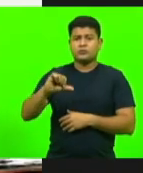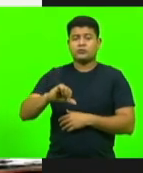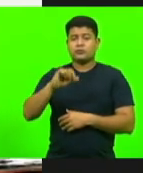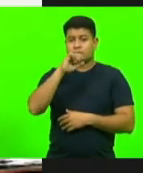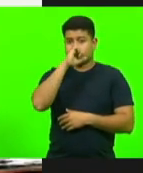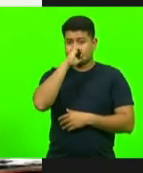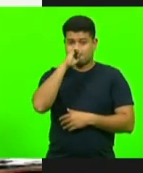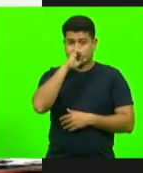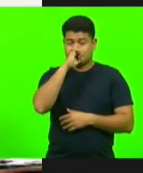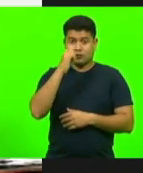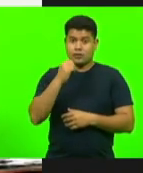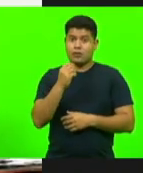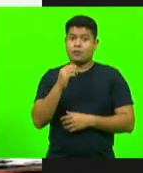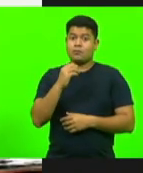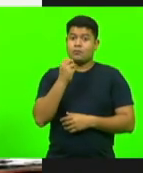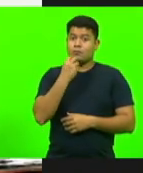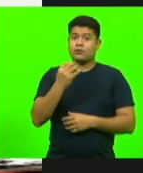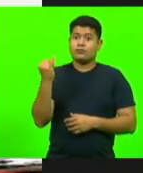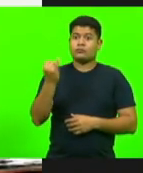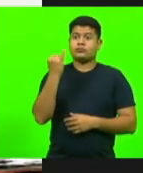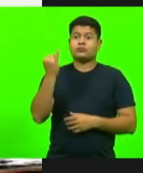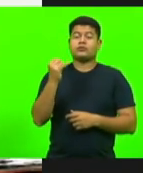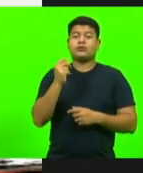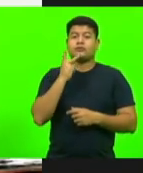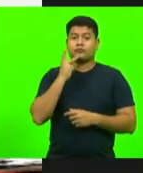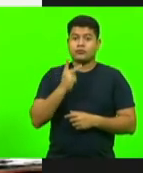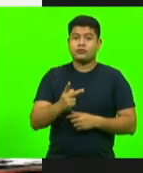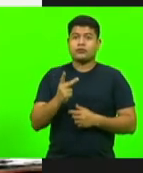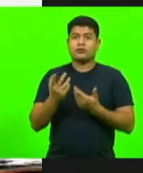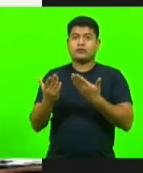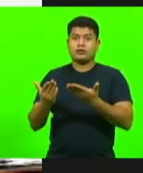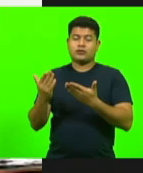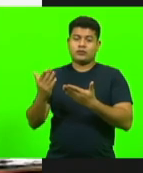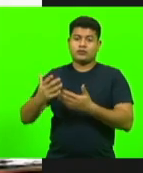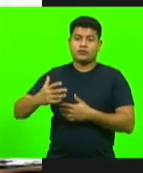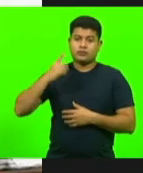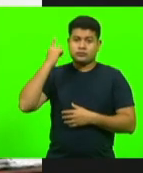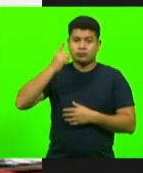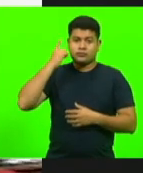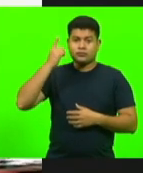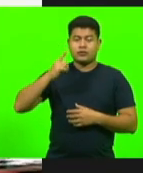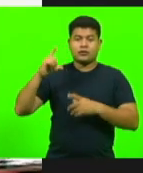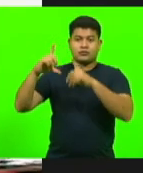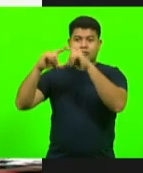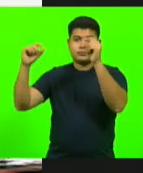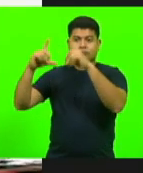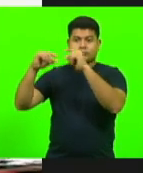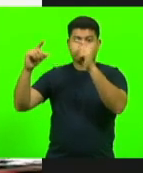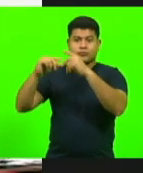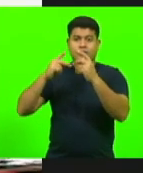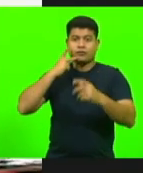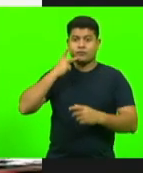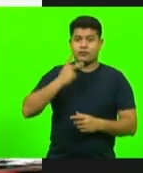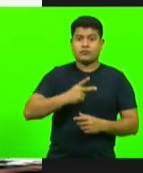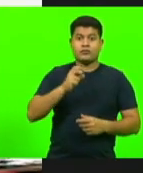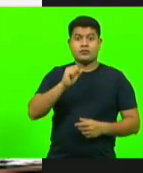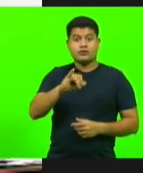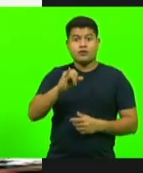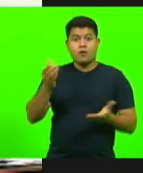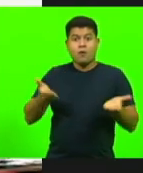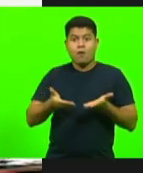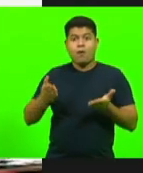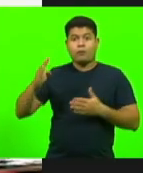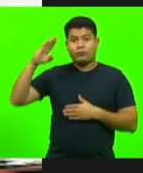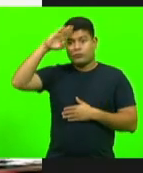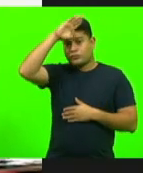fazer aqui uma missão a declaração do deputado Elvino bohn gass lá trazida que falou que se hoje bolsonaro